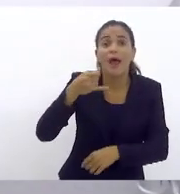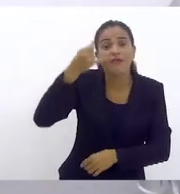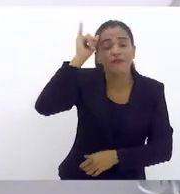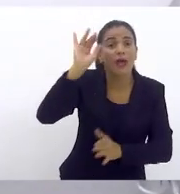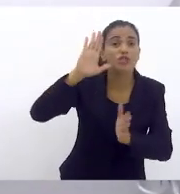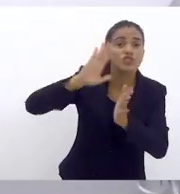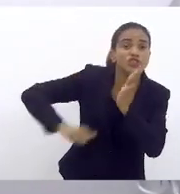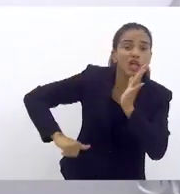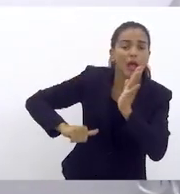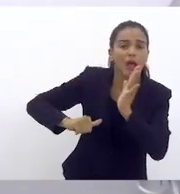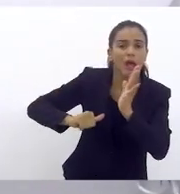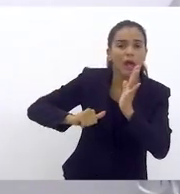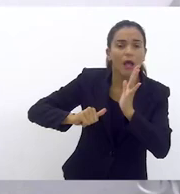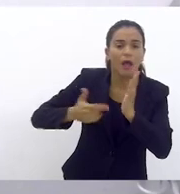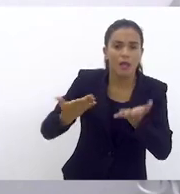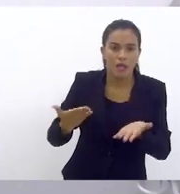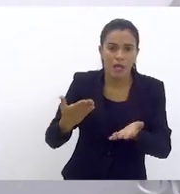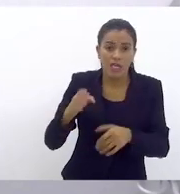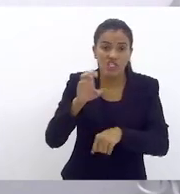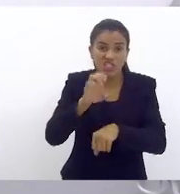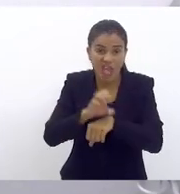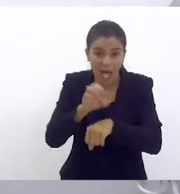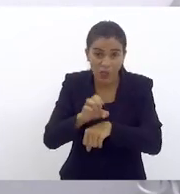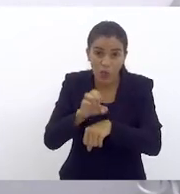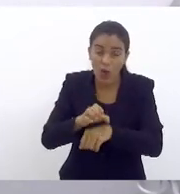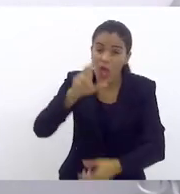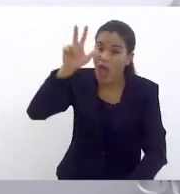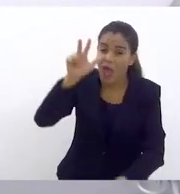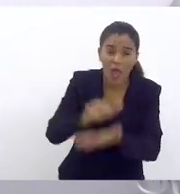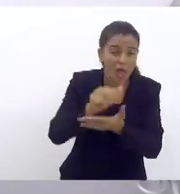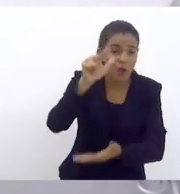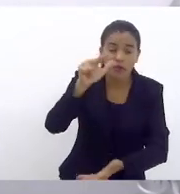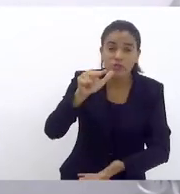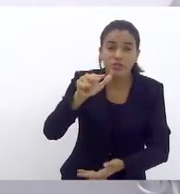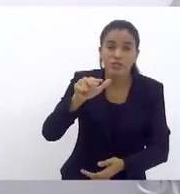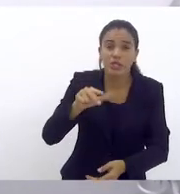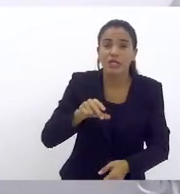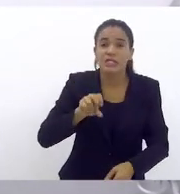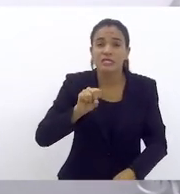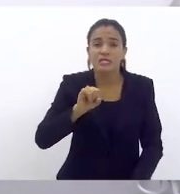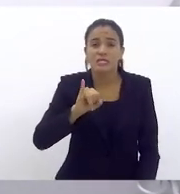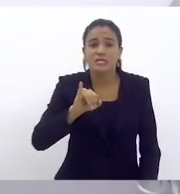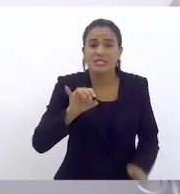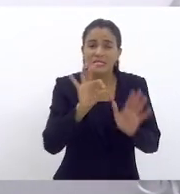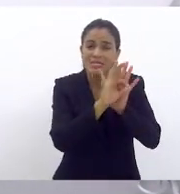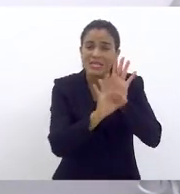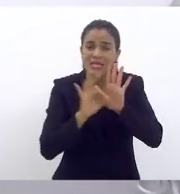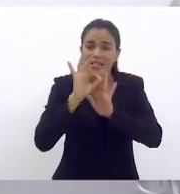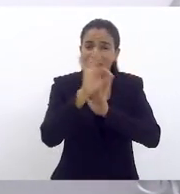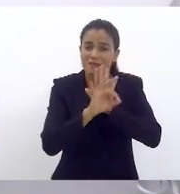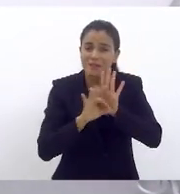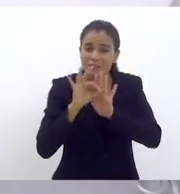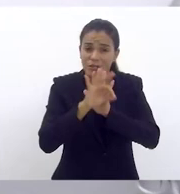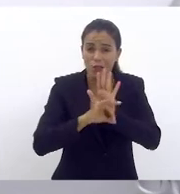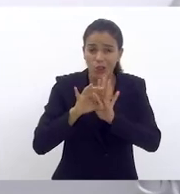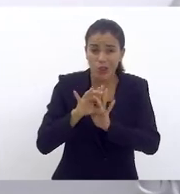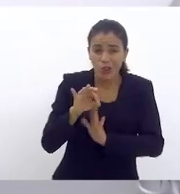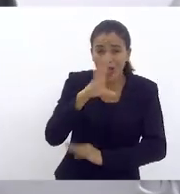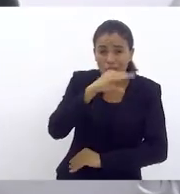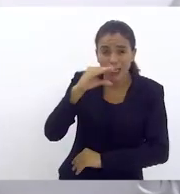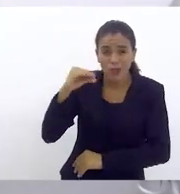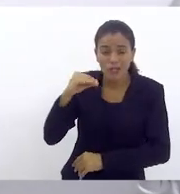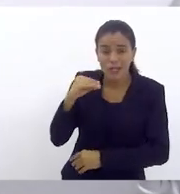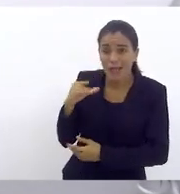projeto nesse estado que é recordista Nacional em sífilis congênito onde as nossas adolescentes estão engravidando